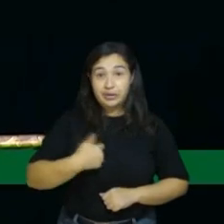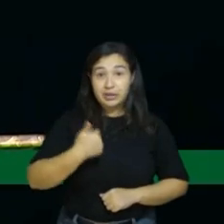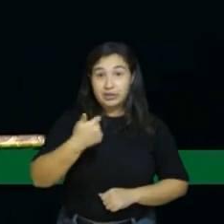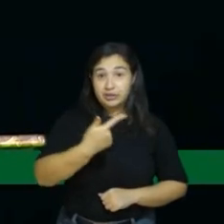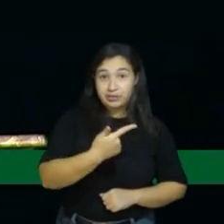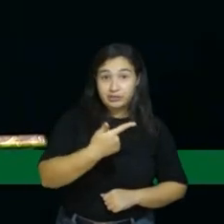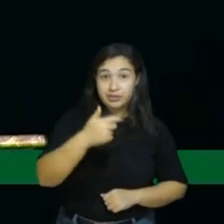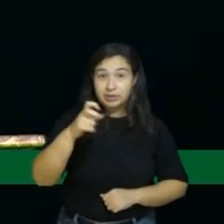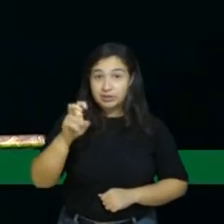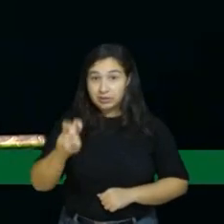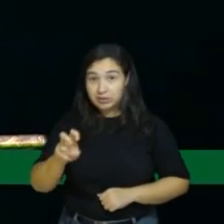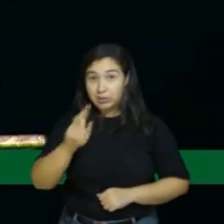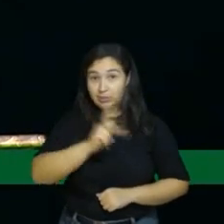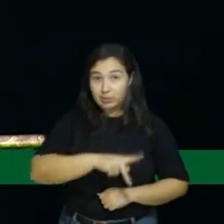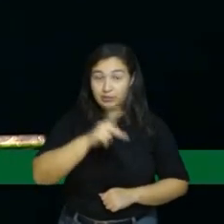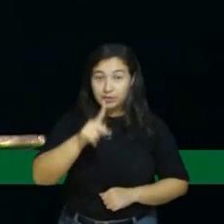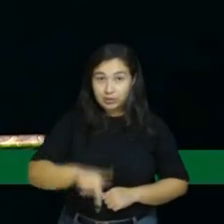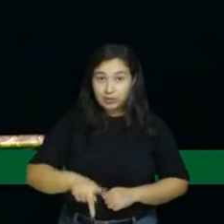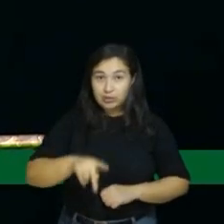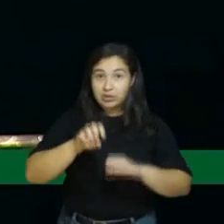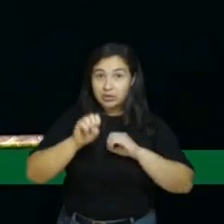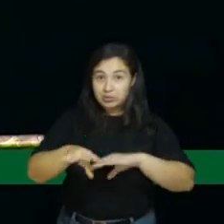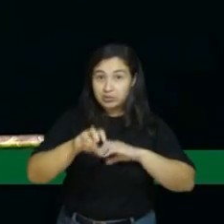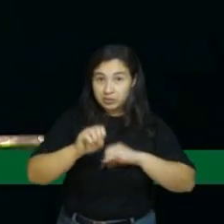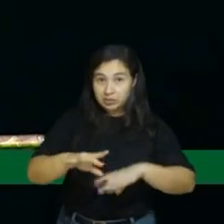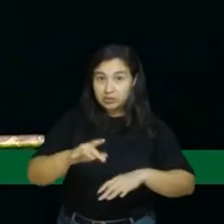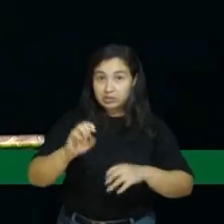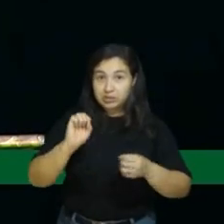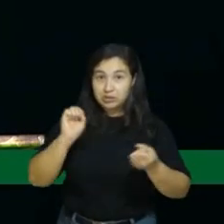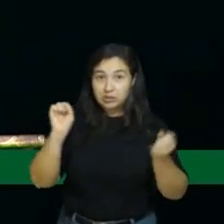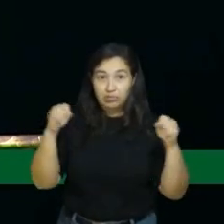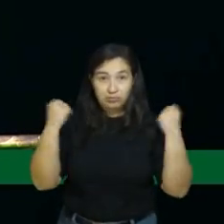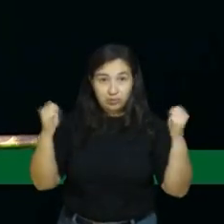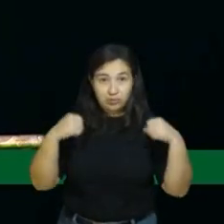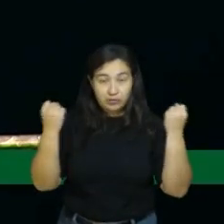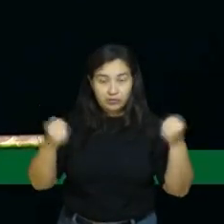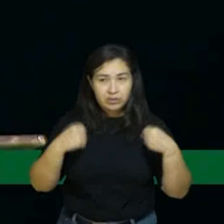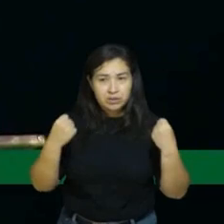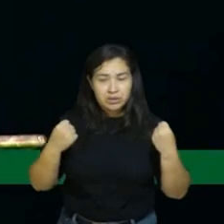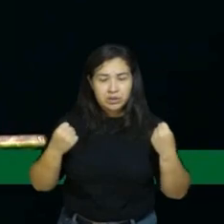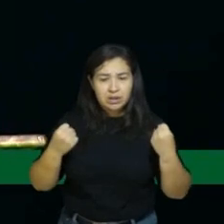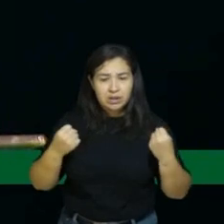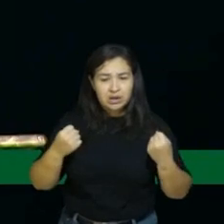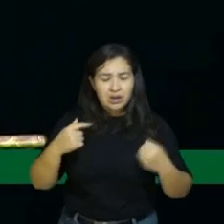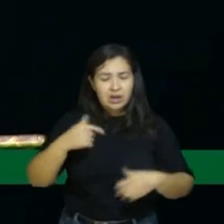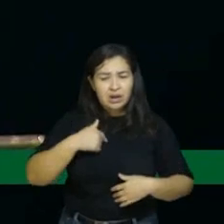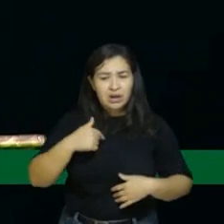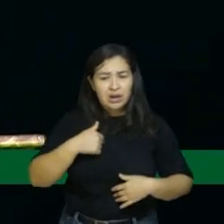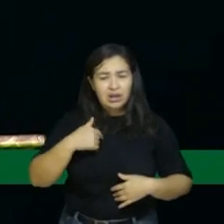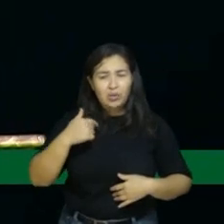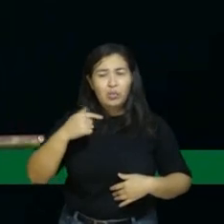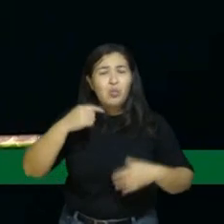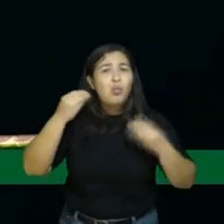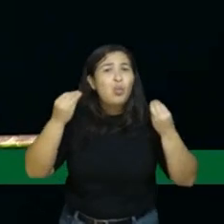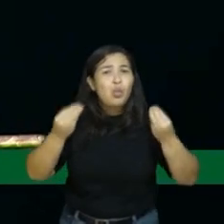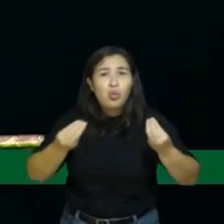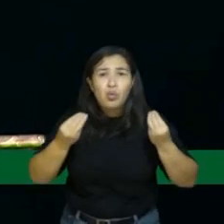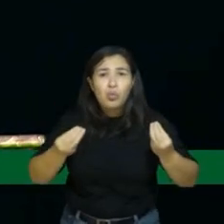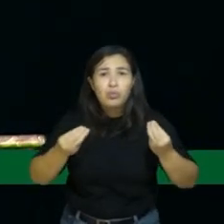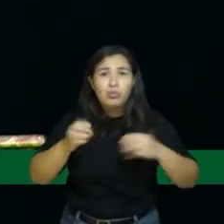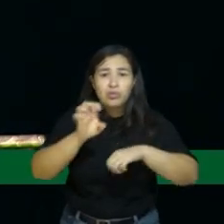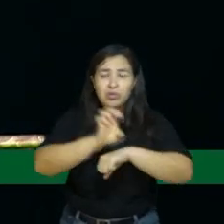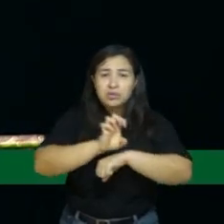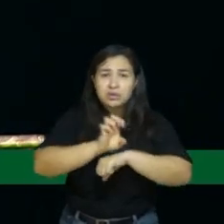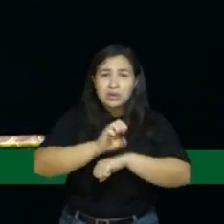professora de Educação Física na luta, não entendo como o Estado de Santa Catarina não possui uma política pública estadual da pessoa